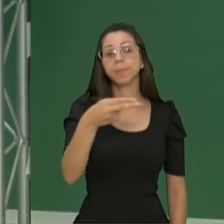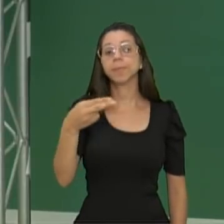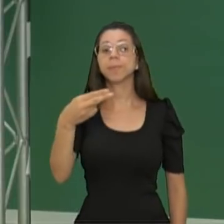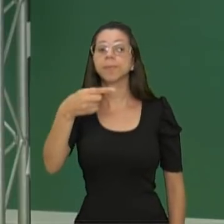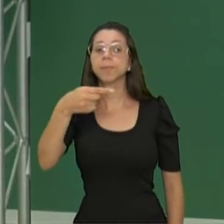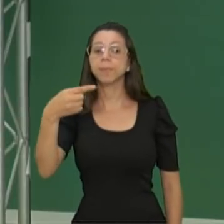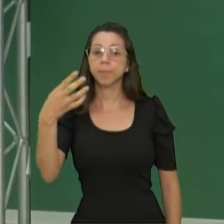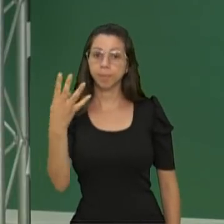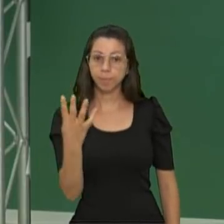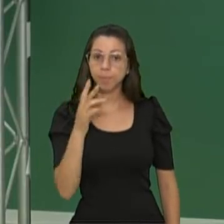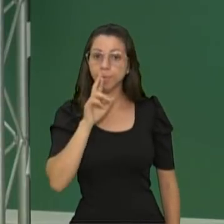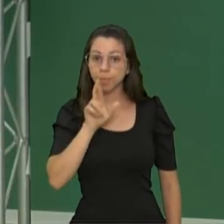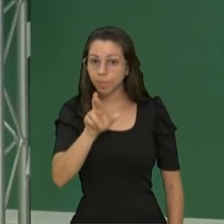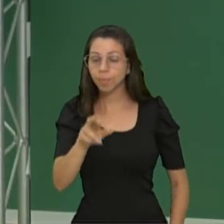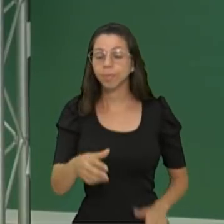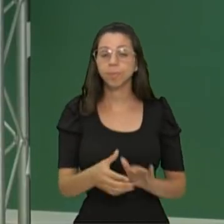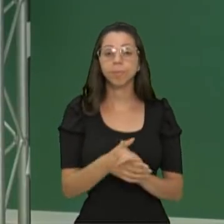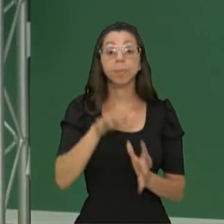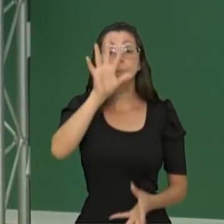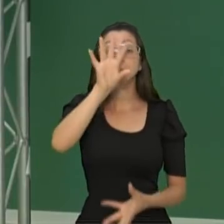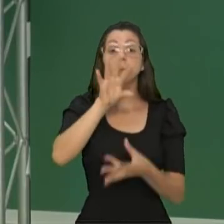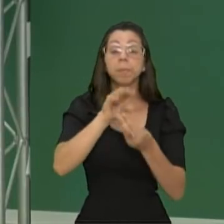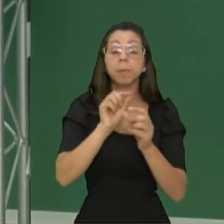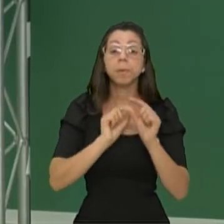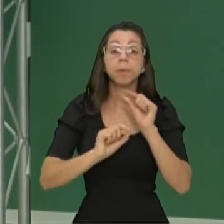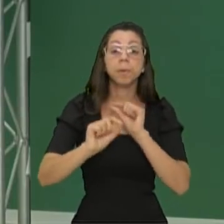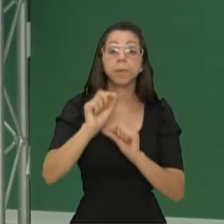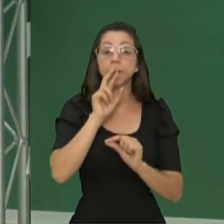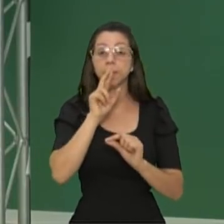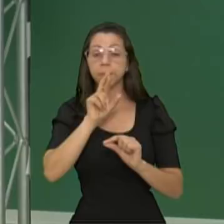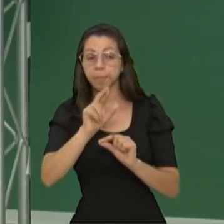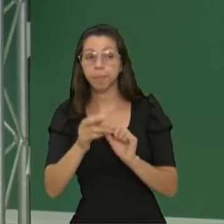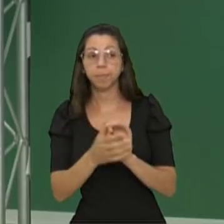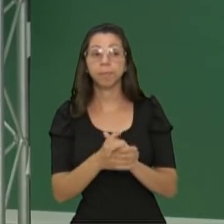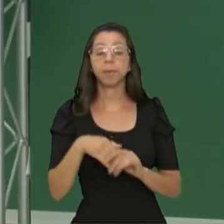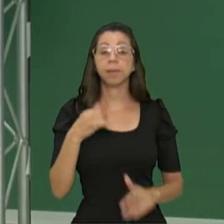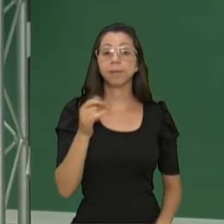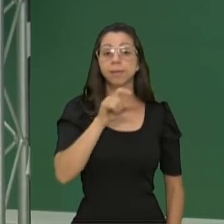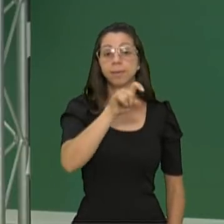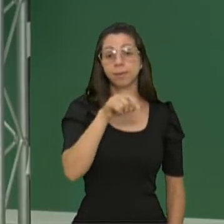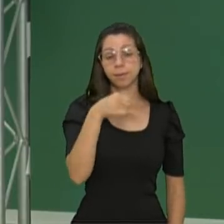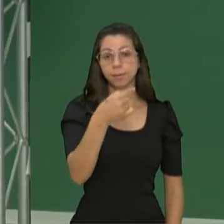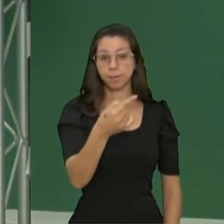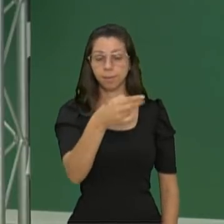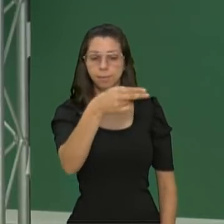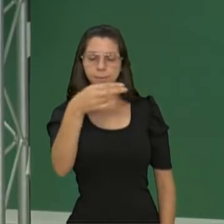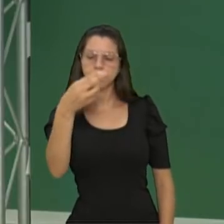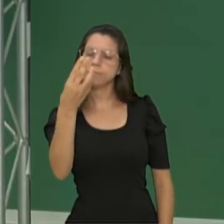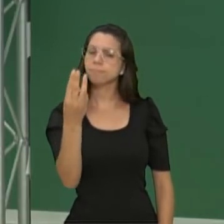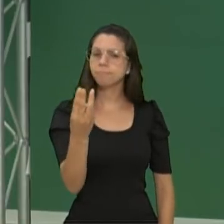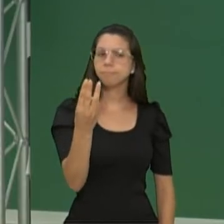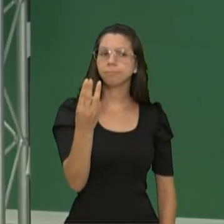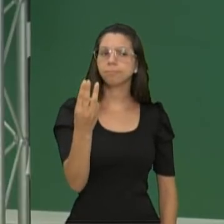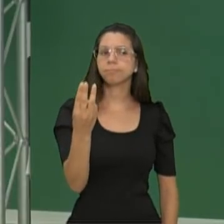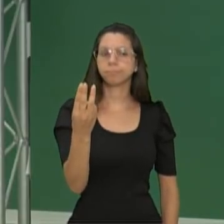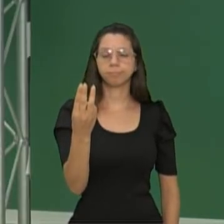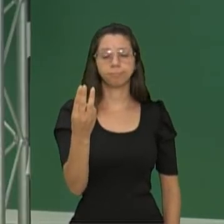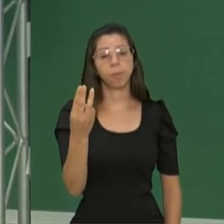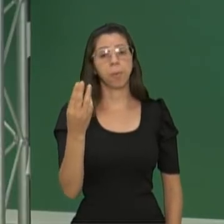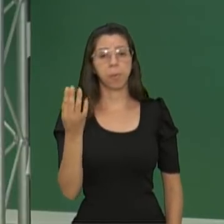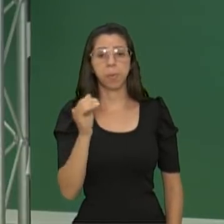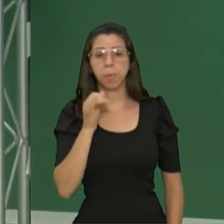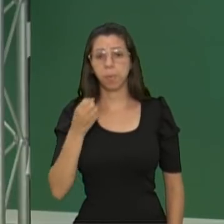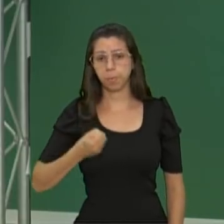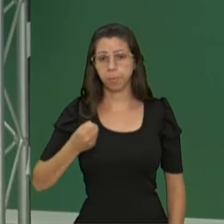resultado. Interpretando os resultados, veja só, se x1 for igual a 3, os números são 3 e